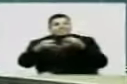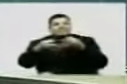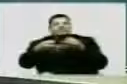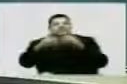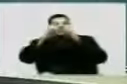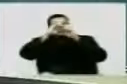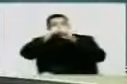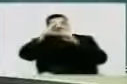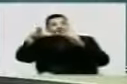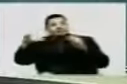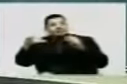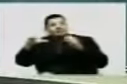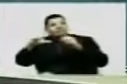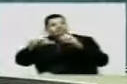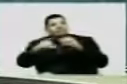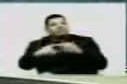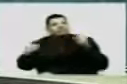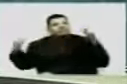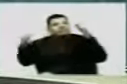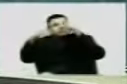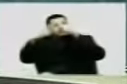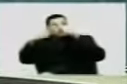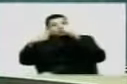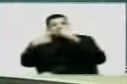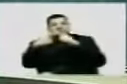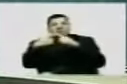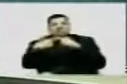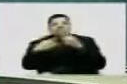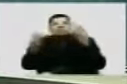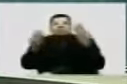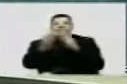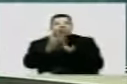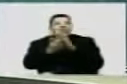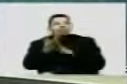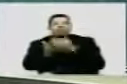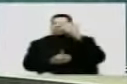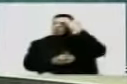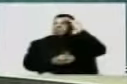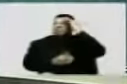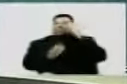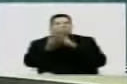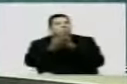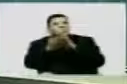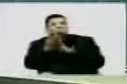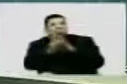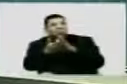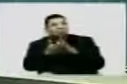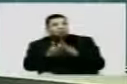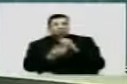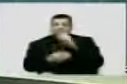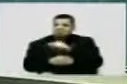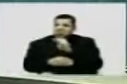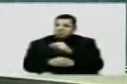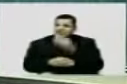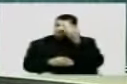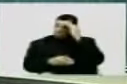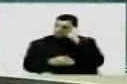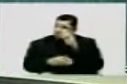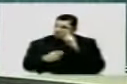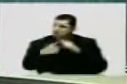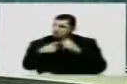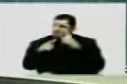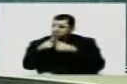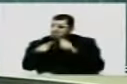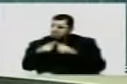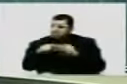forma mais clara, mais objetiva, mais numérica, para que a população possa entender a gravidade